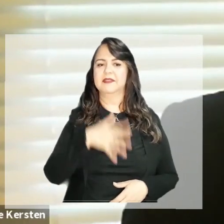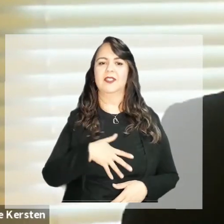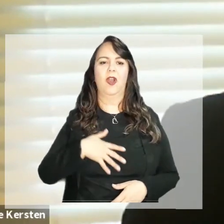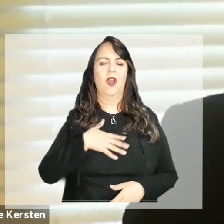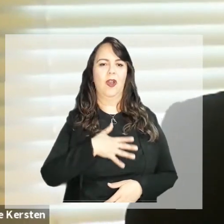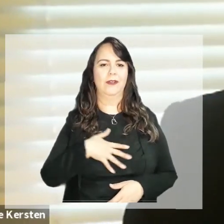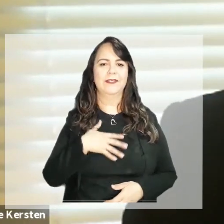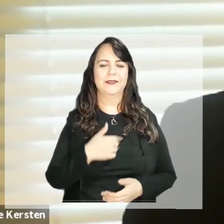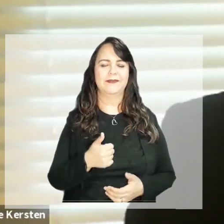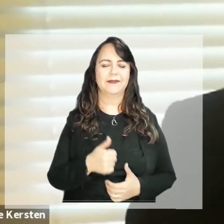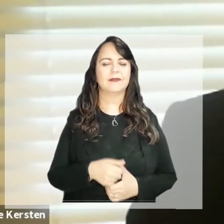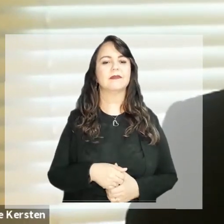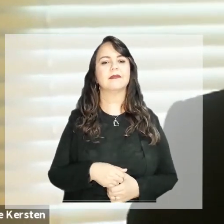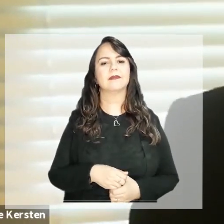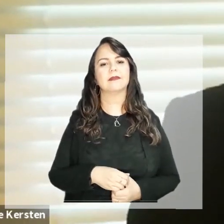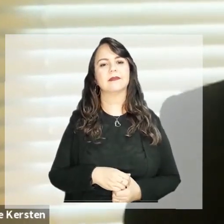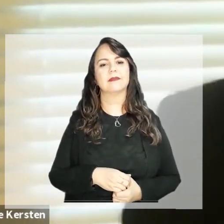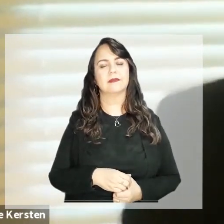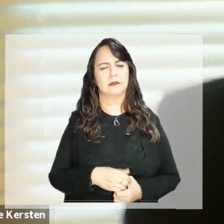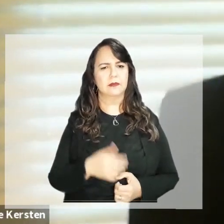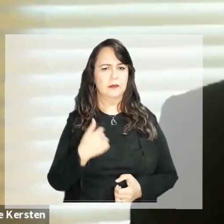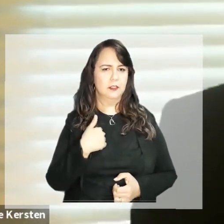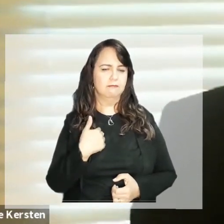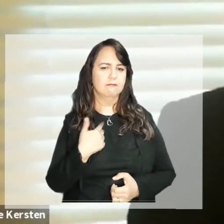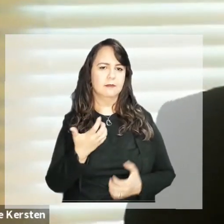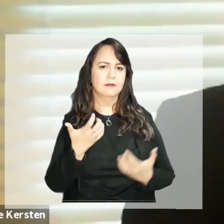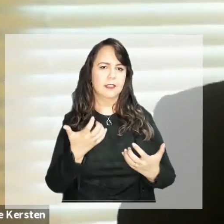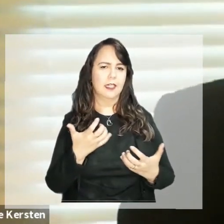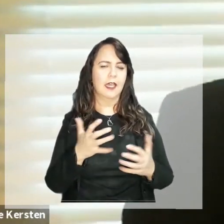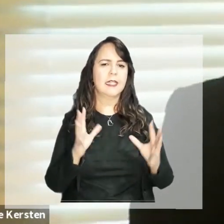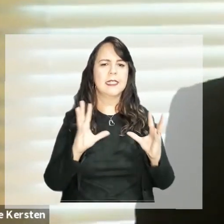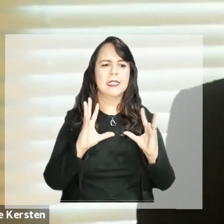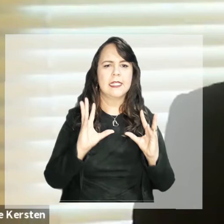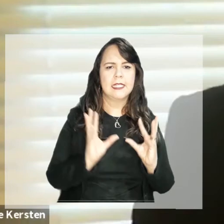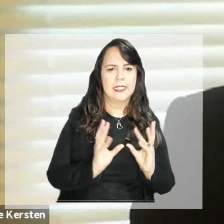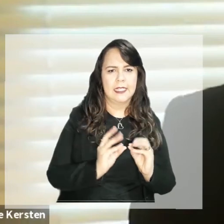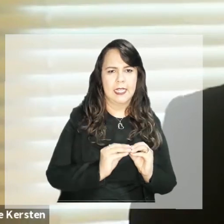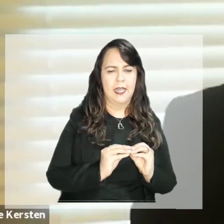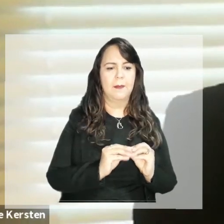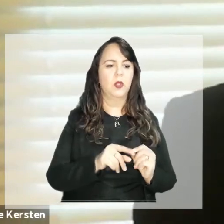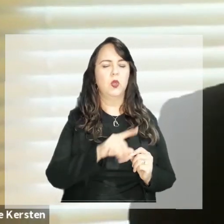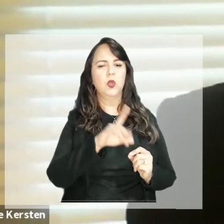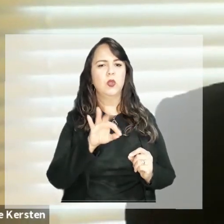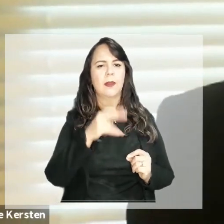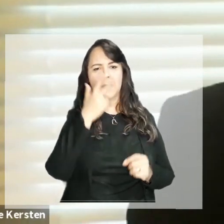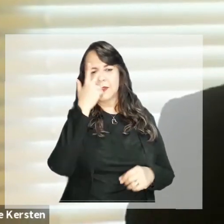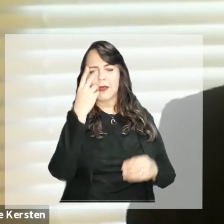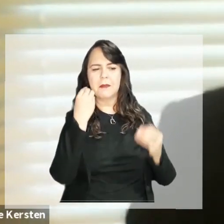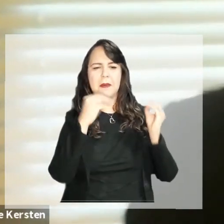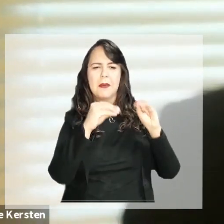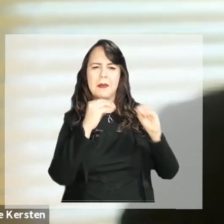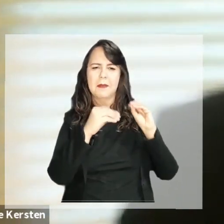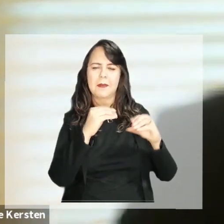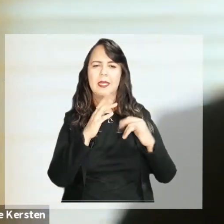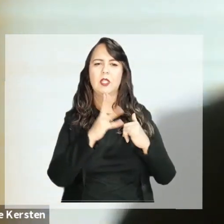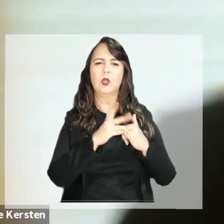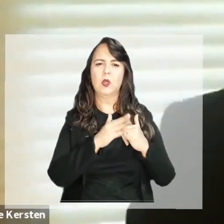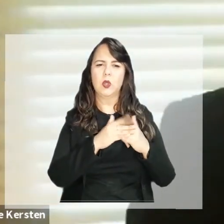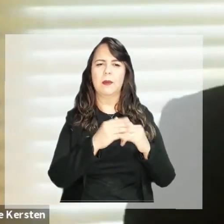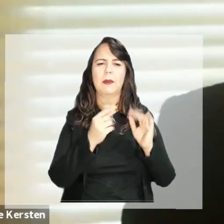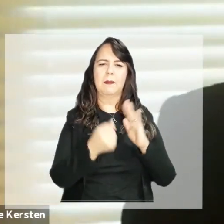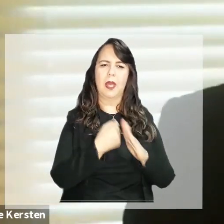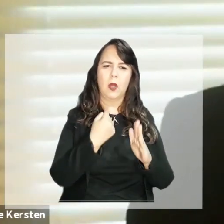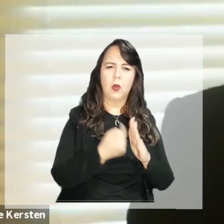Eu gostaria de sintetizar aqui a manifestação das partes, das pessoas que estão participando, e também a